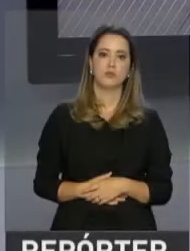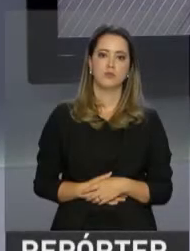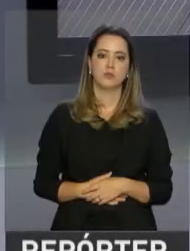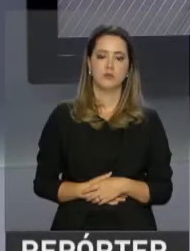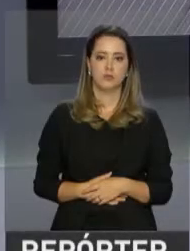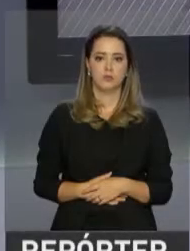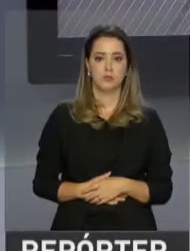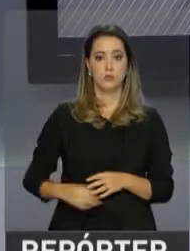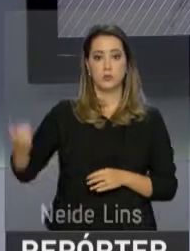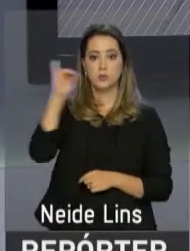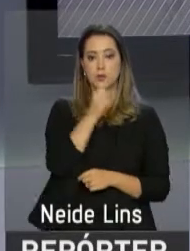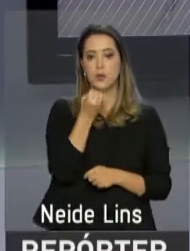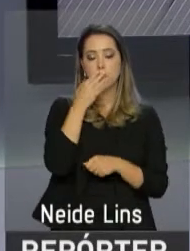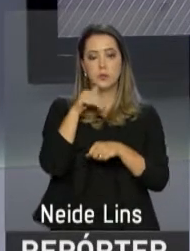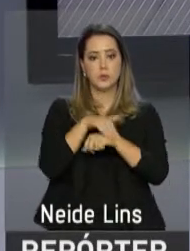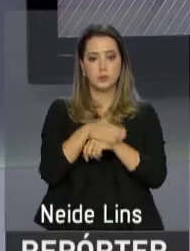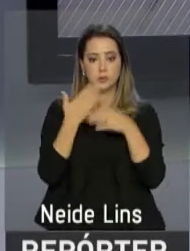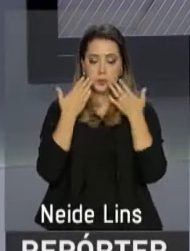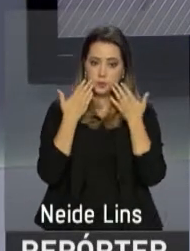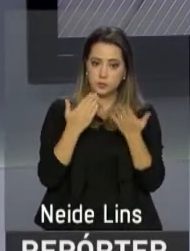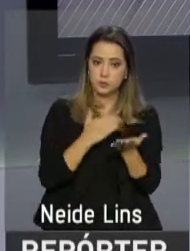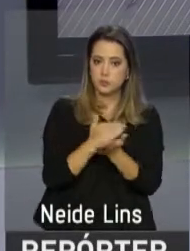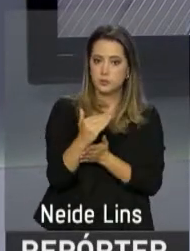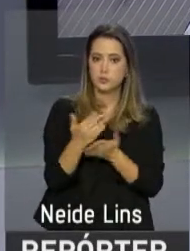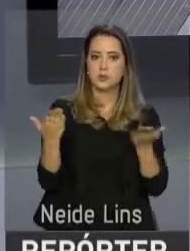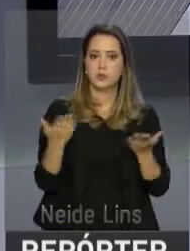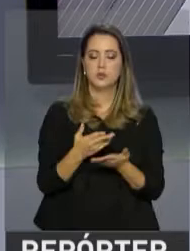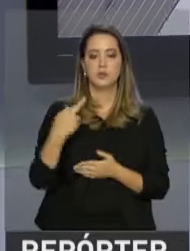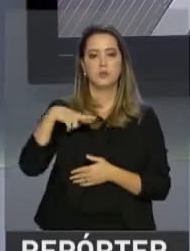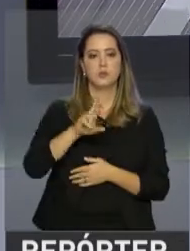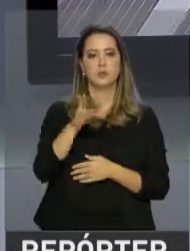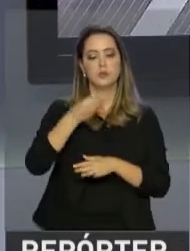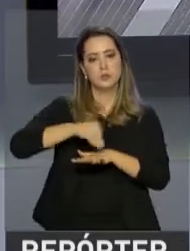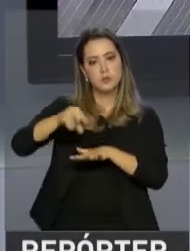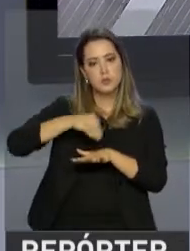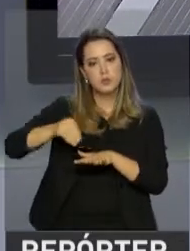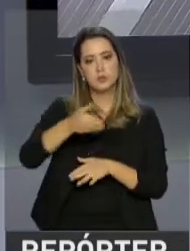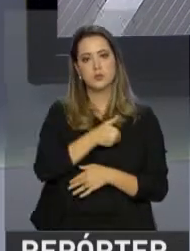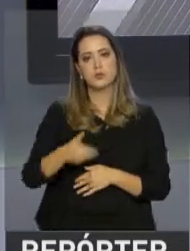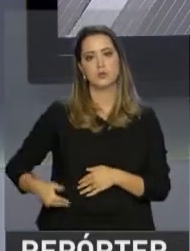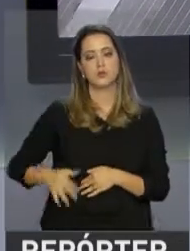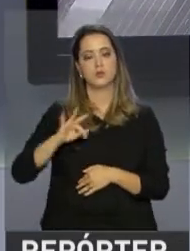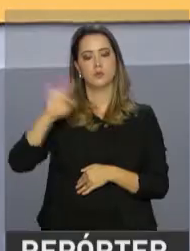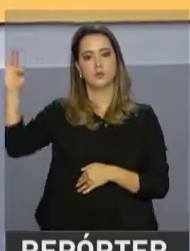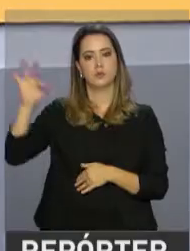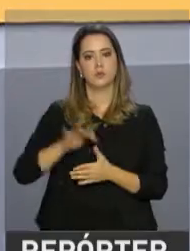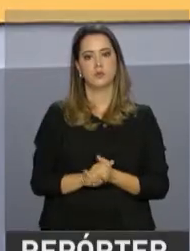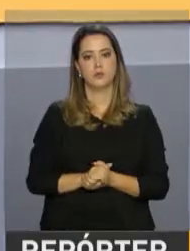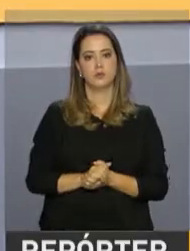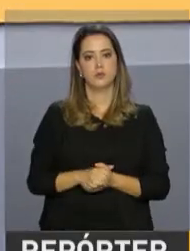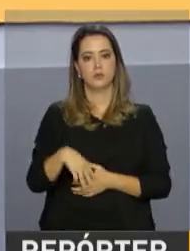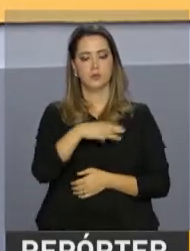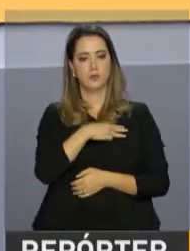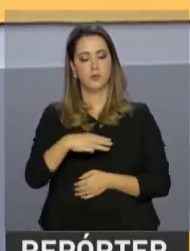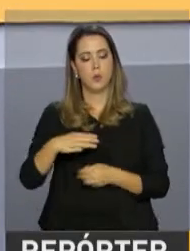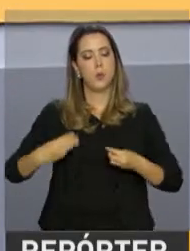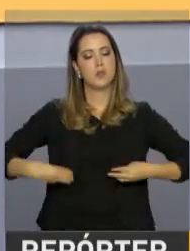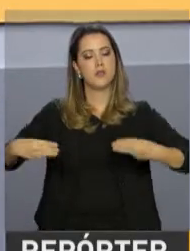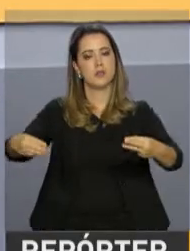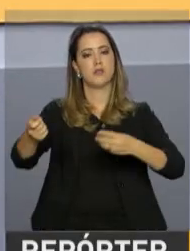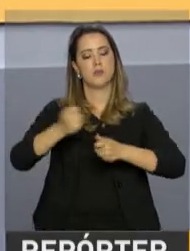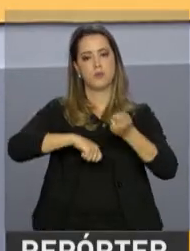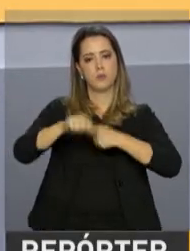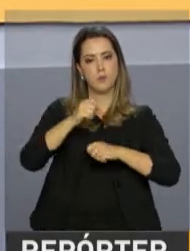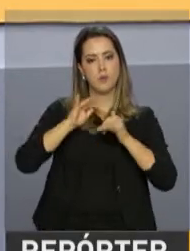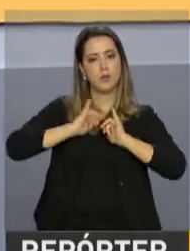olá boa noite começa agora o repórter nbr com as notícias do governo federal o ministério da fazenda lançou